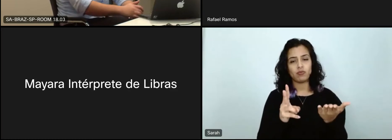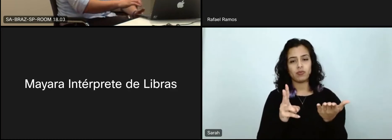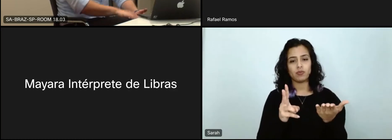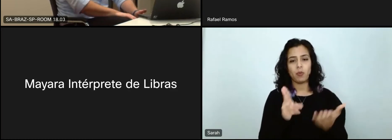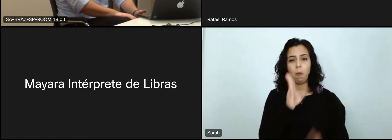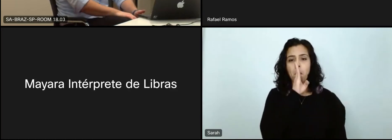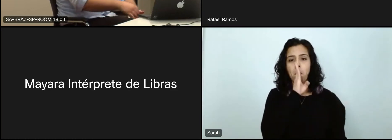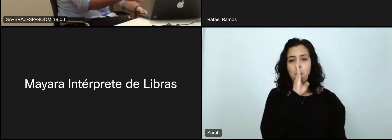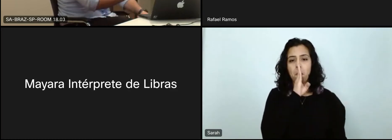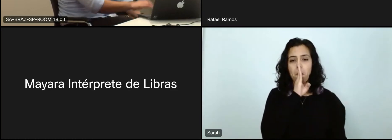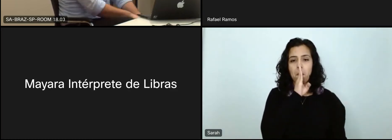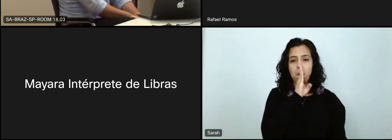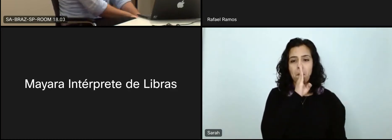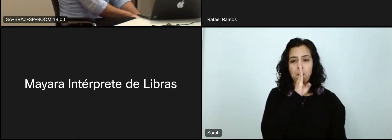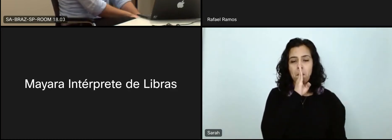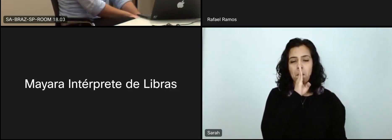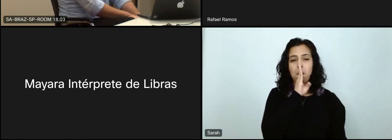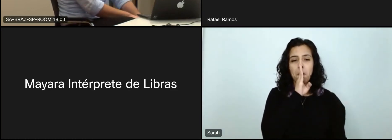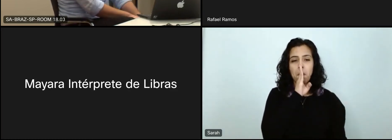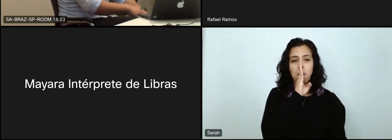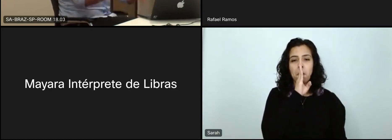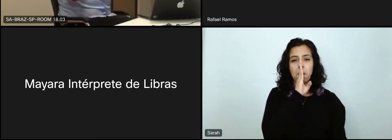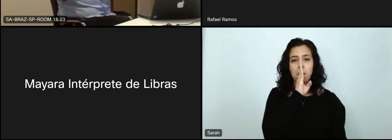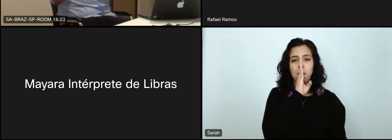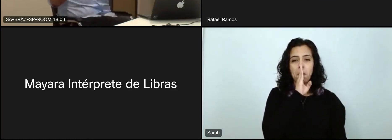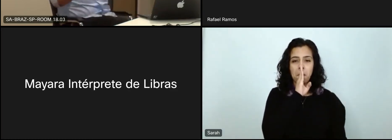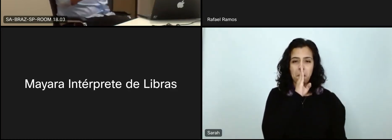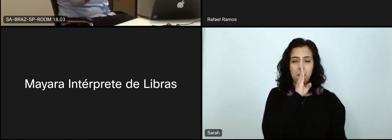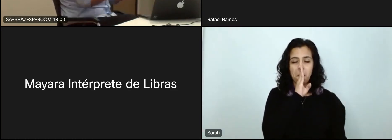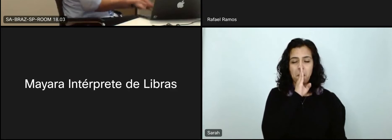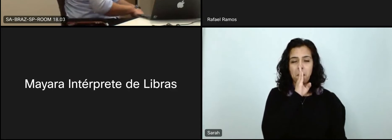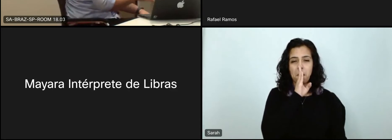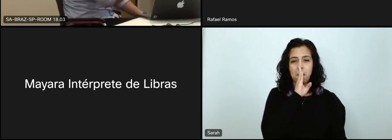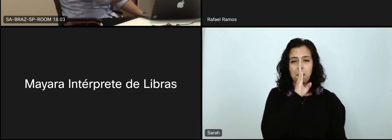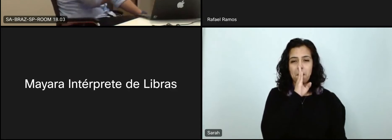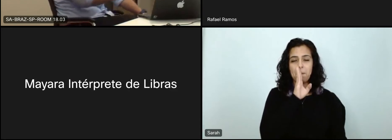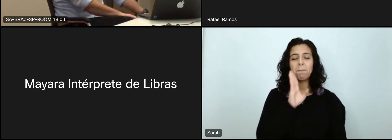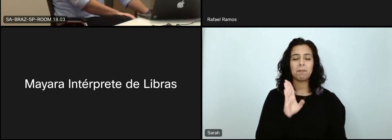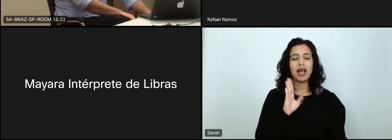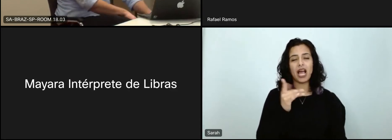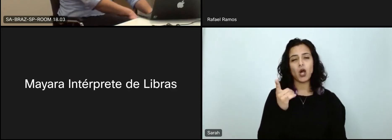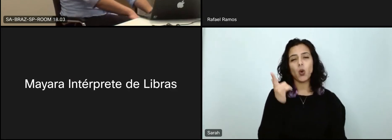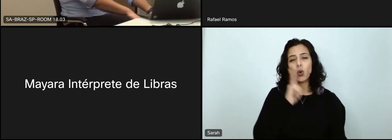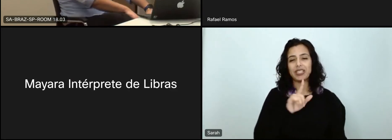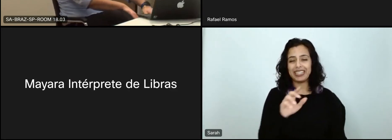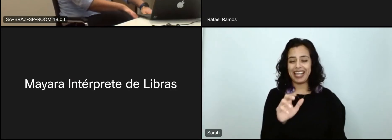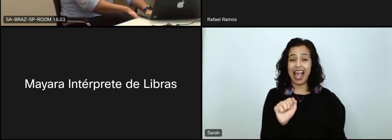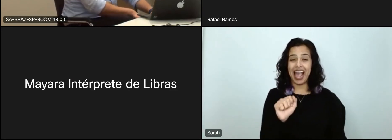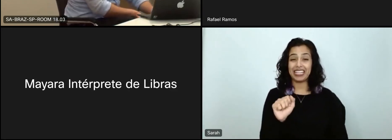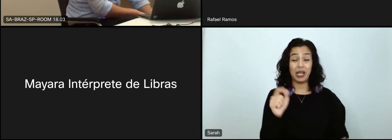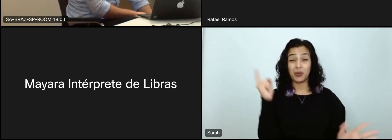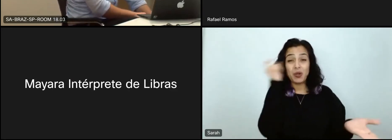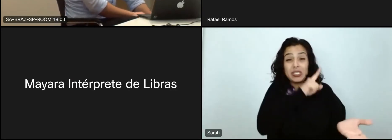esqueci a palavra, gente. Quando você fica no anônimo. Quando você fica. Gente, vocês entendem isso? Obrigado, Val. Então,